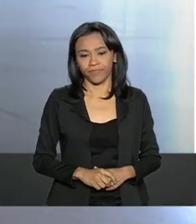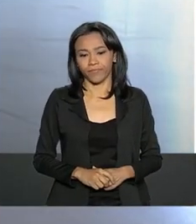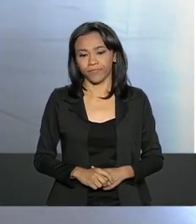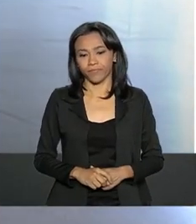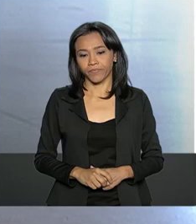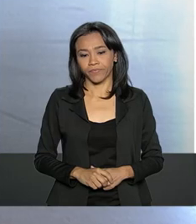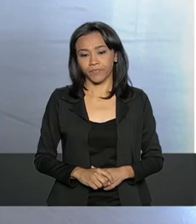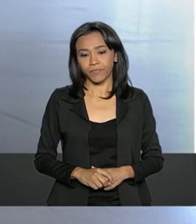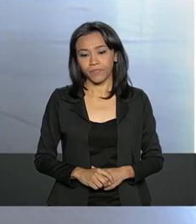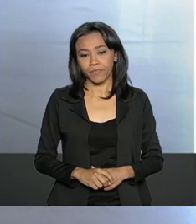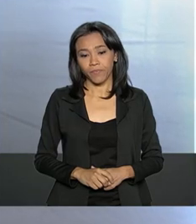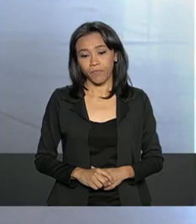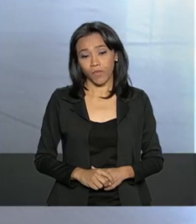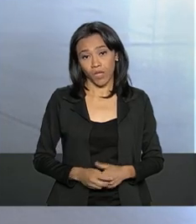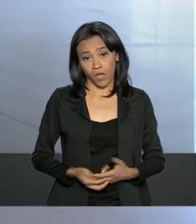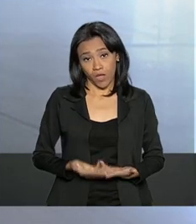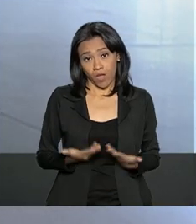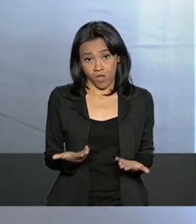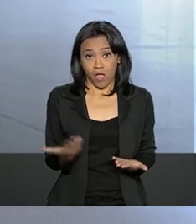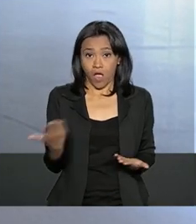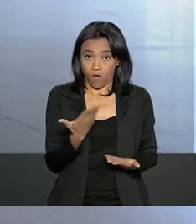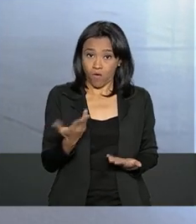Neste momento, os dois chefes de Estado